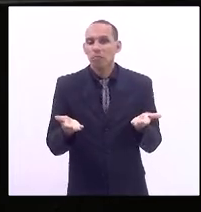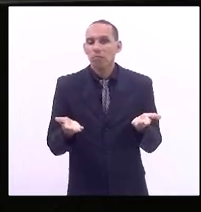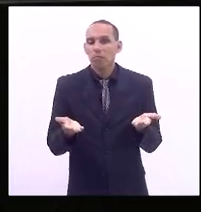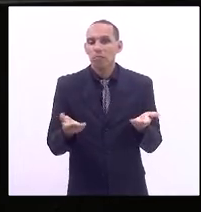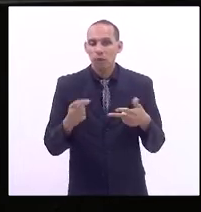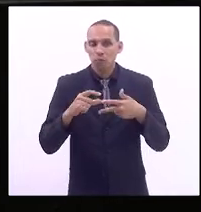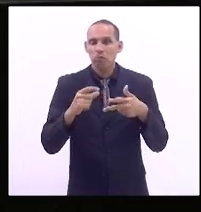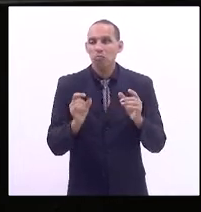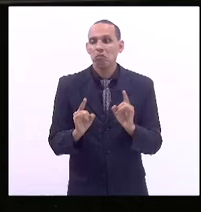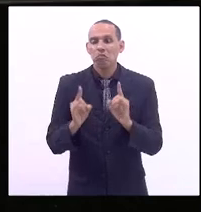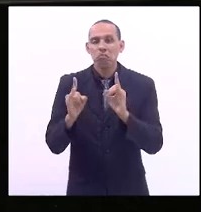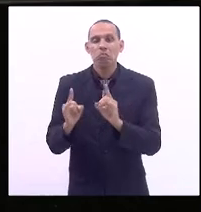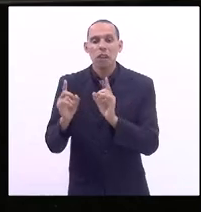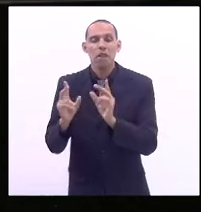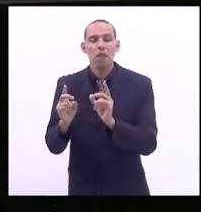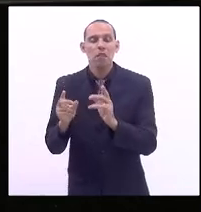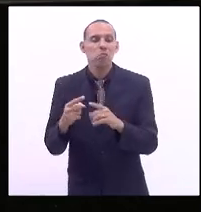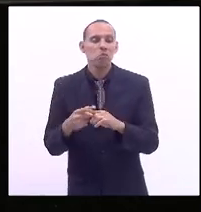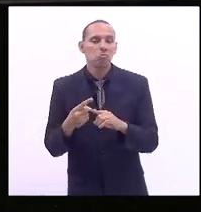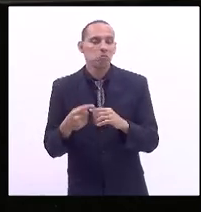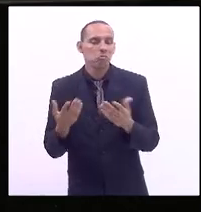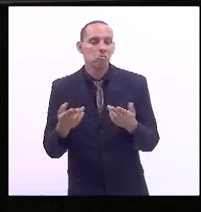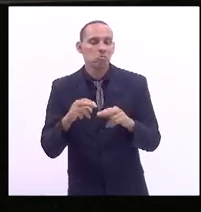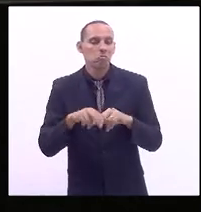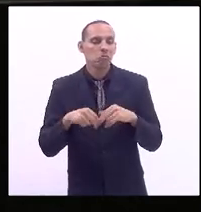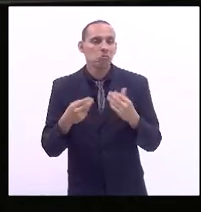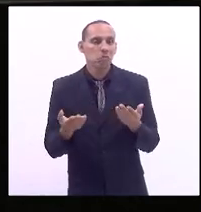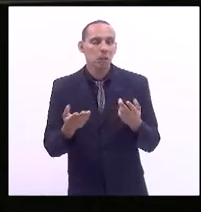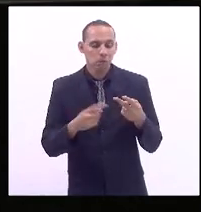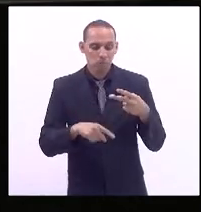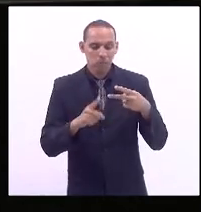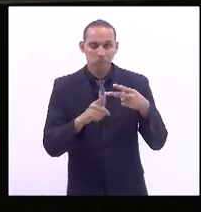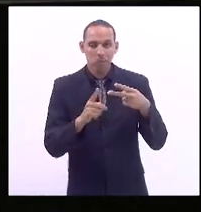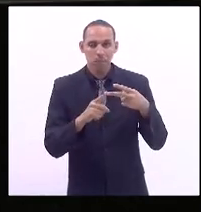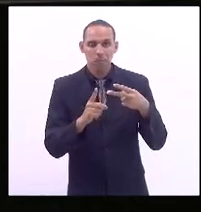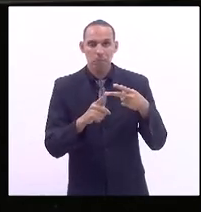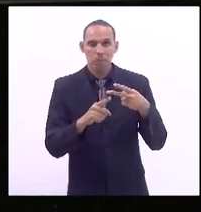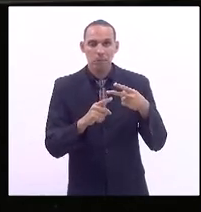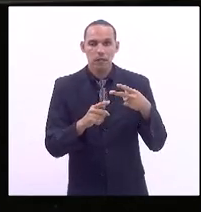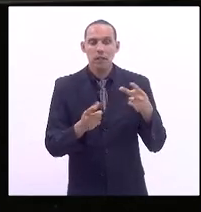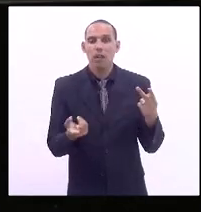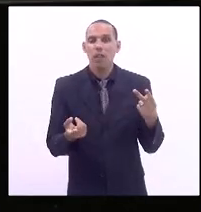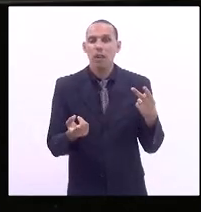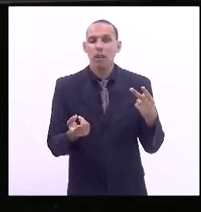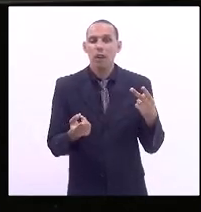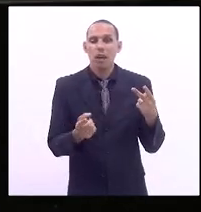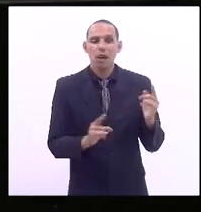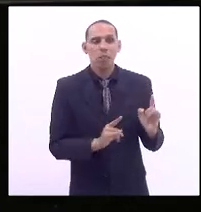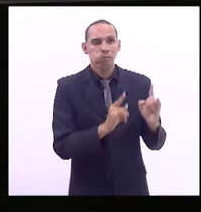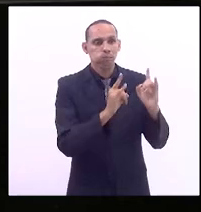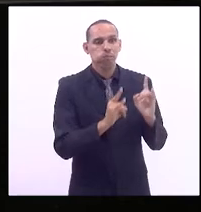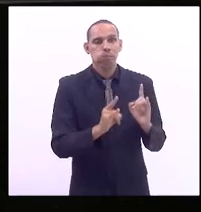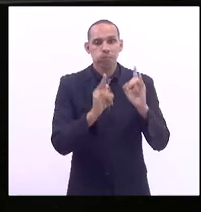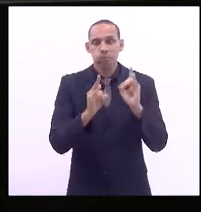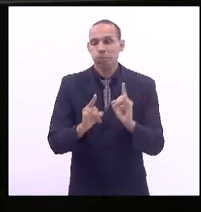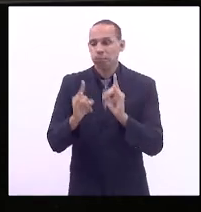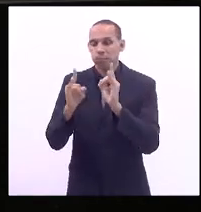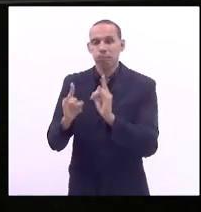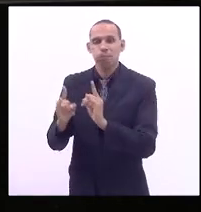pergunta qual a destinação que é dada para cada um desses